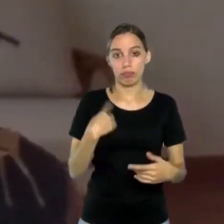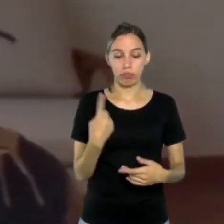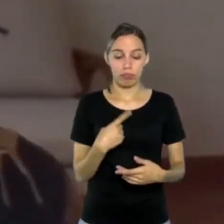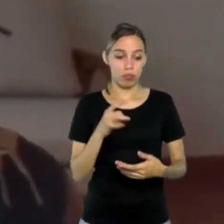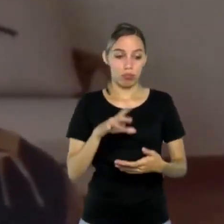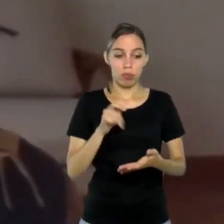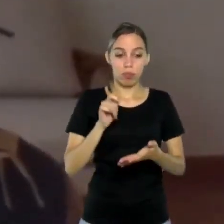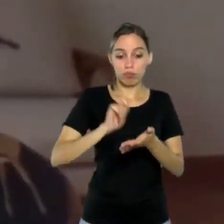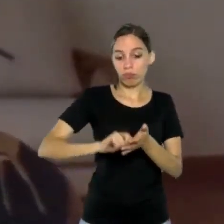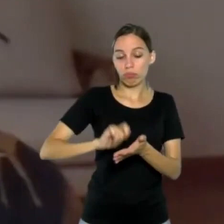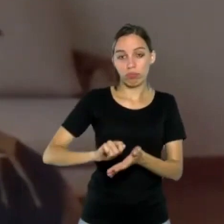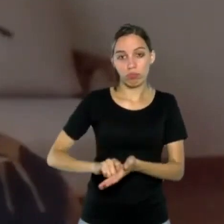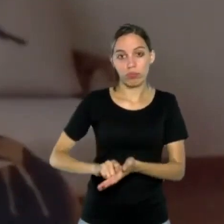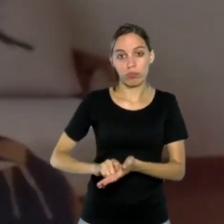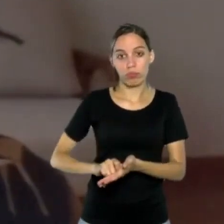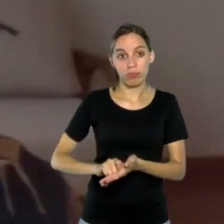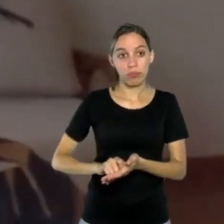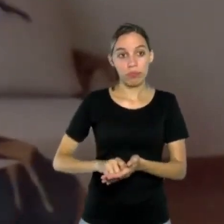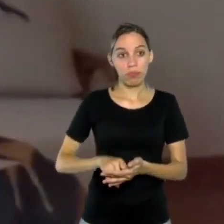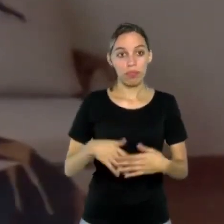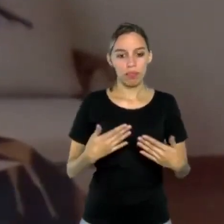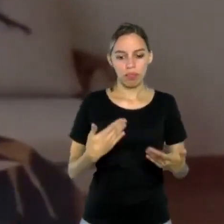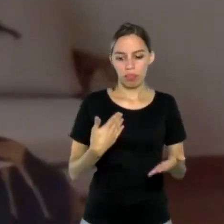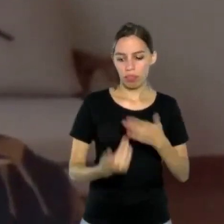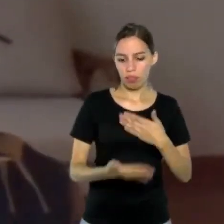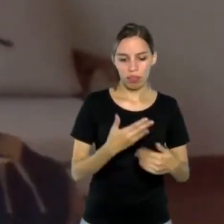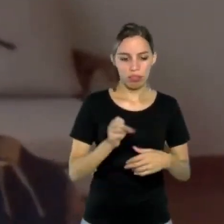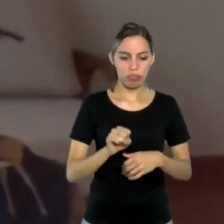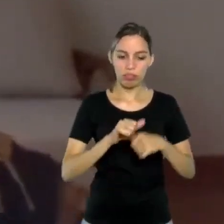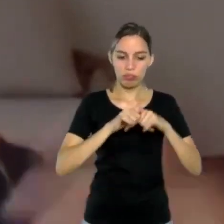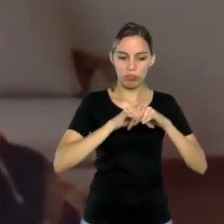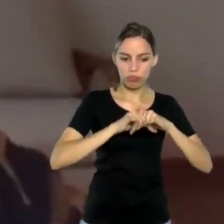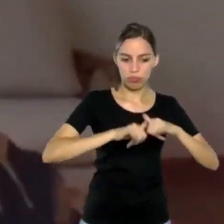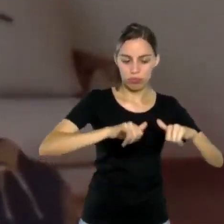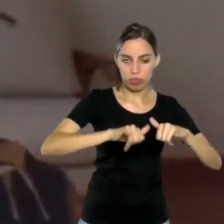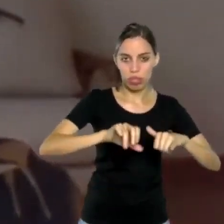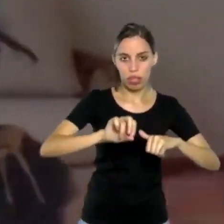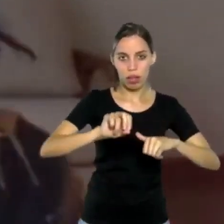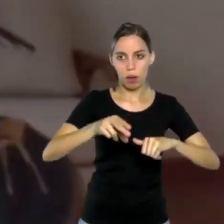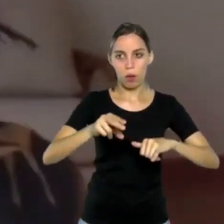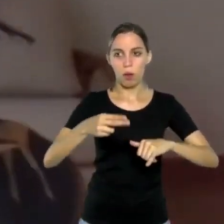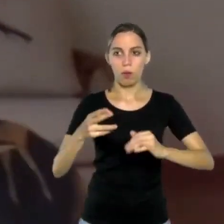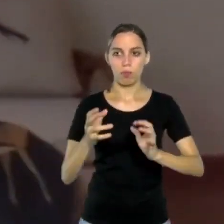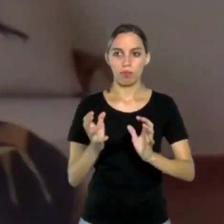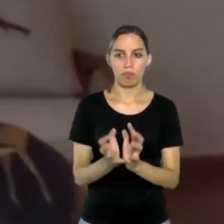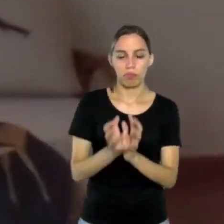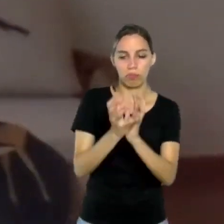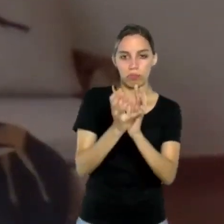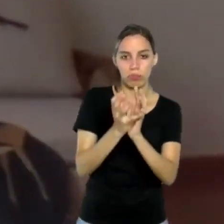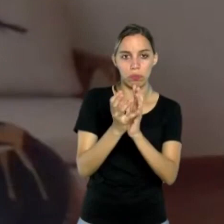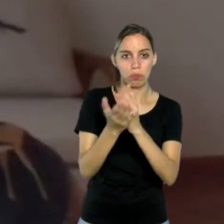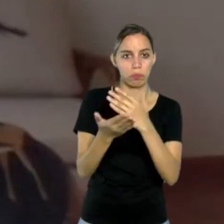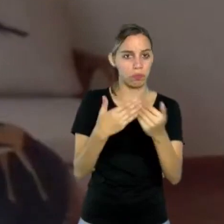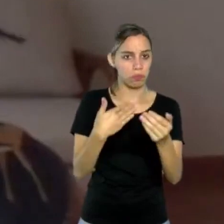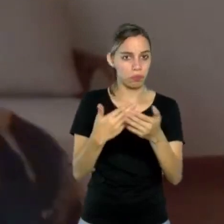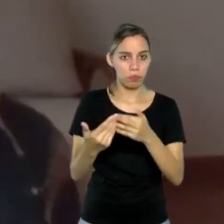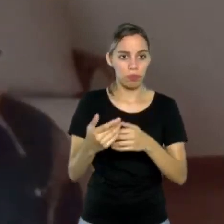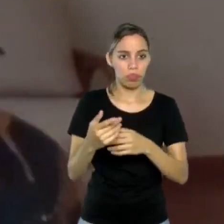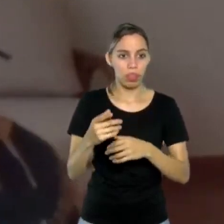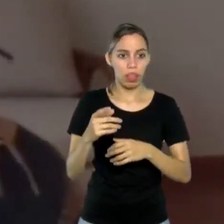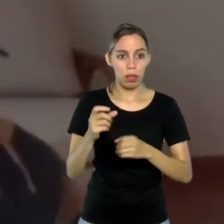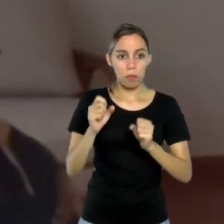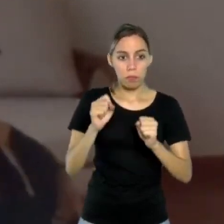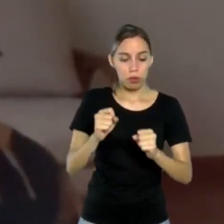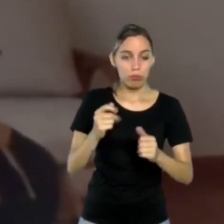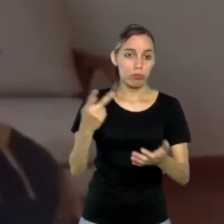tem, eu acho que isso, assim, independente de publicar, independente de ter uma indicação ou um prêmio, isso vem depois, mas